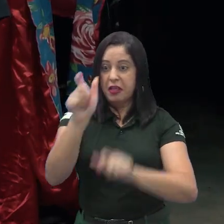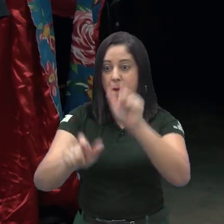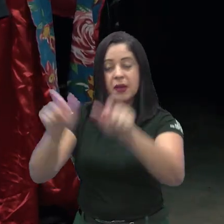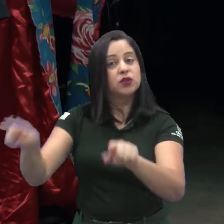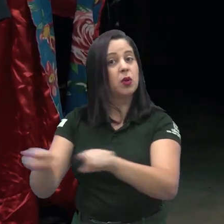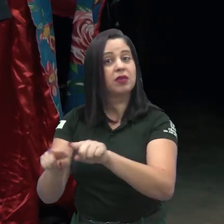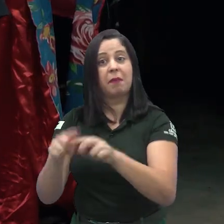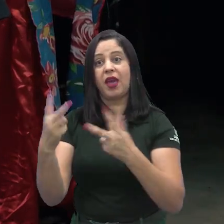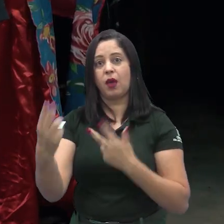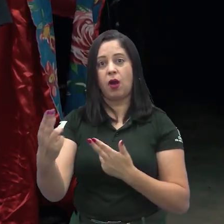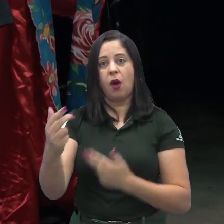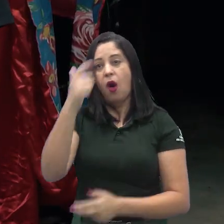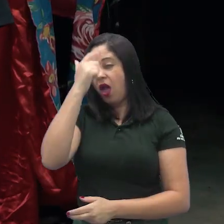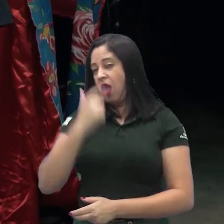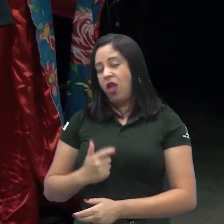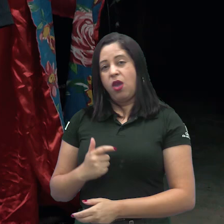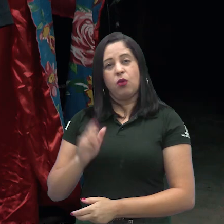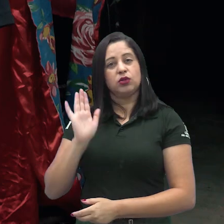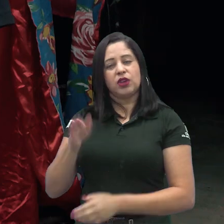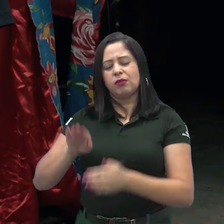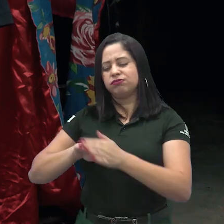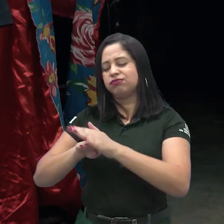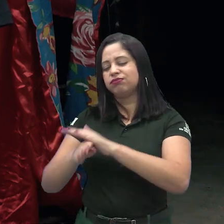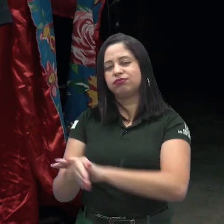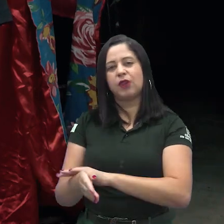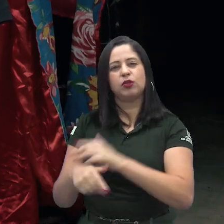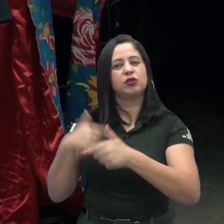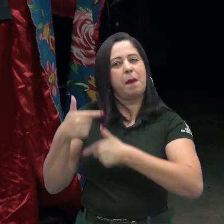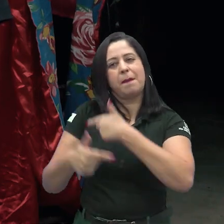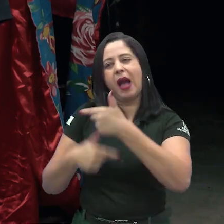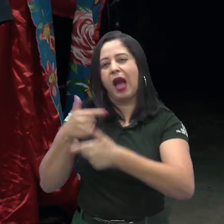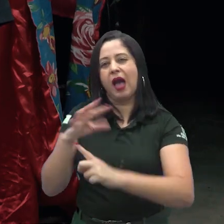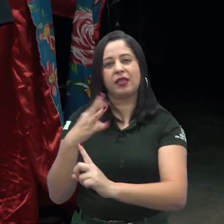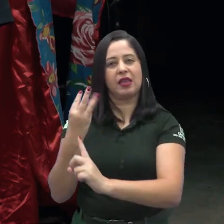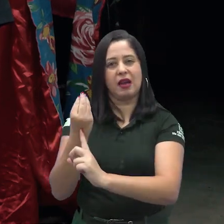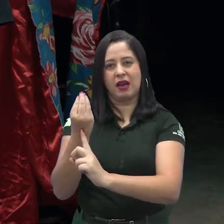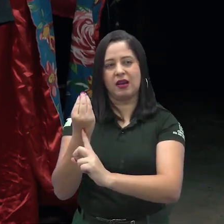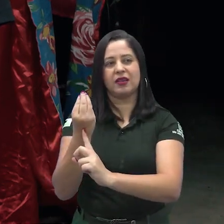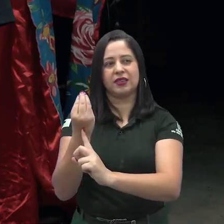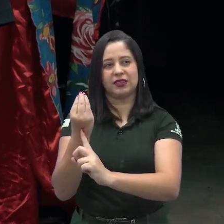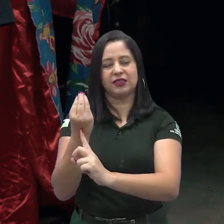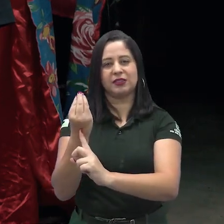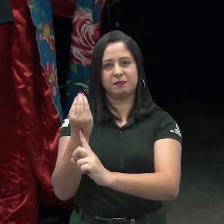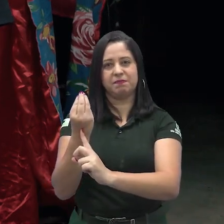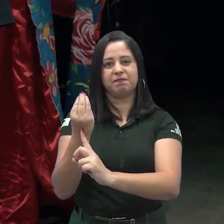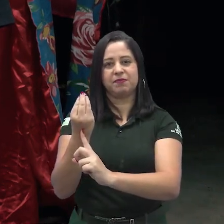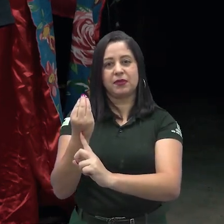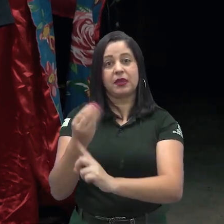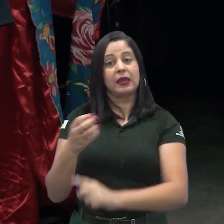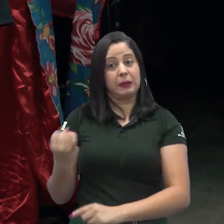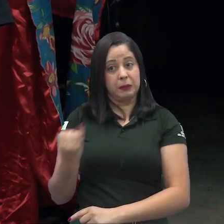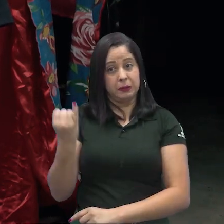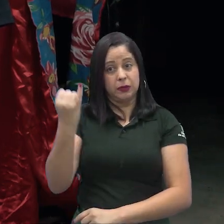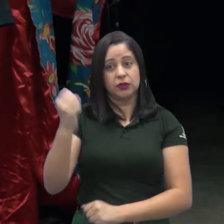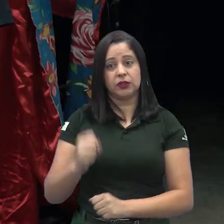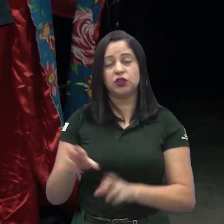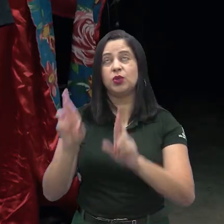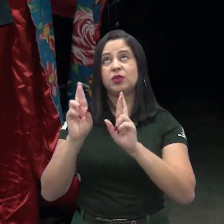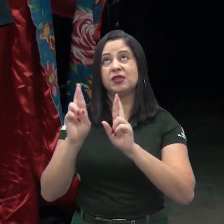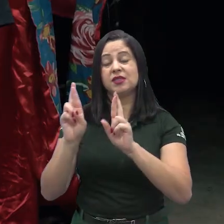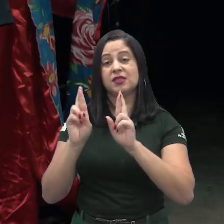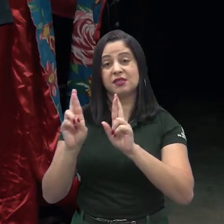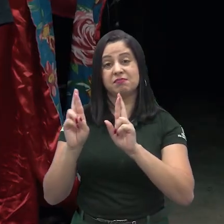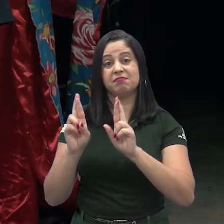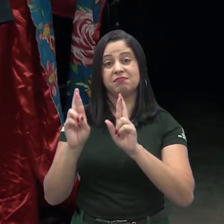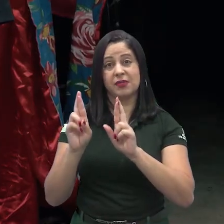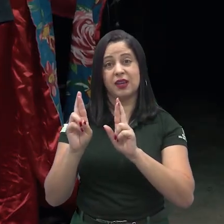me vejo em outro lugar, né? Também sou artista, além de ser gestora, e ela é necessária, e eu espero